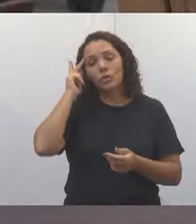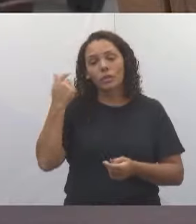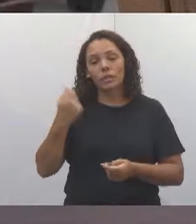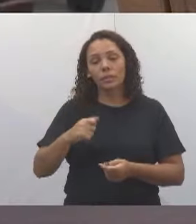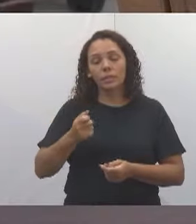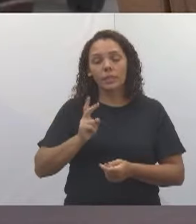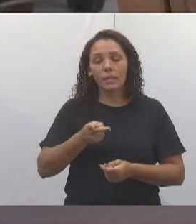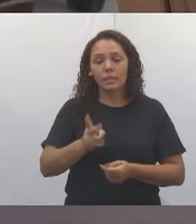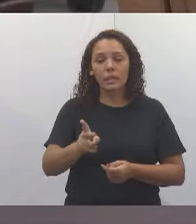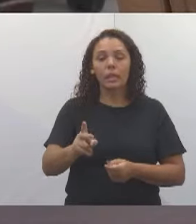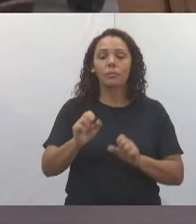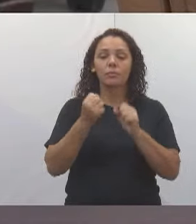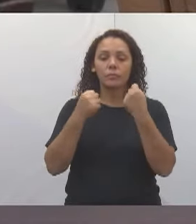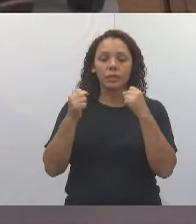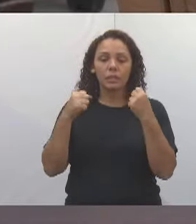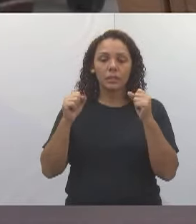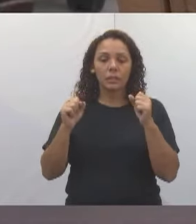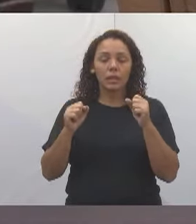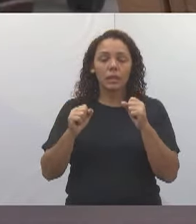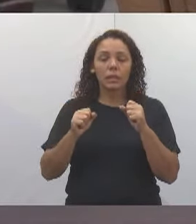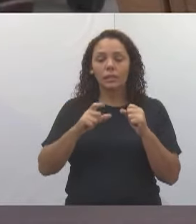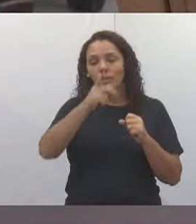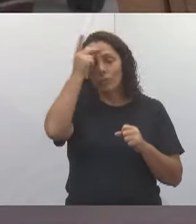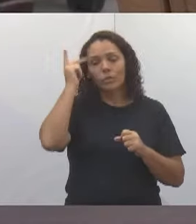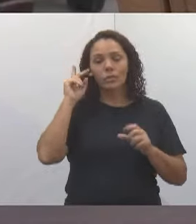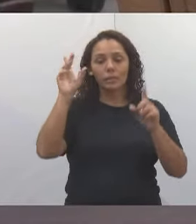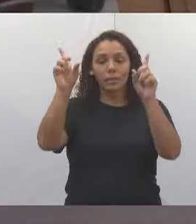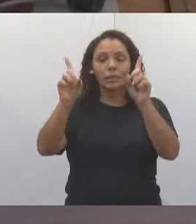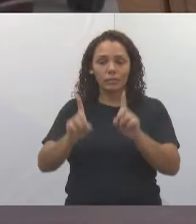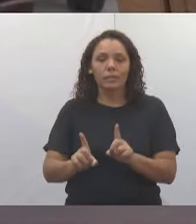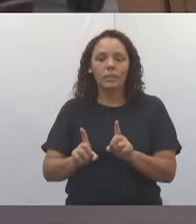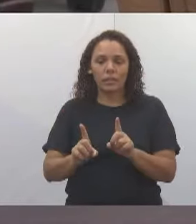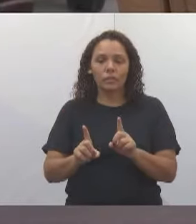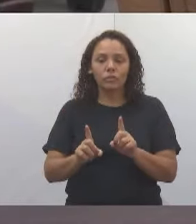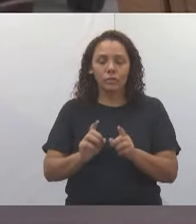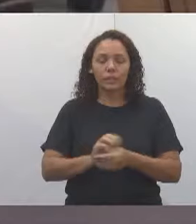PCD, pessoa com deficiência, né? Eu tenho